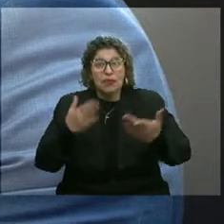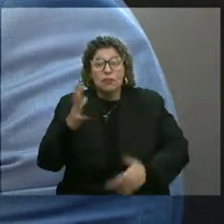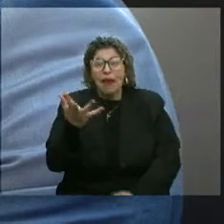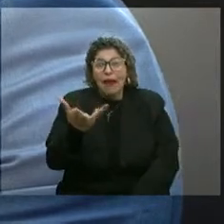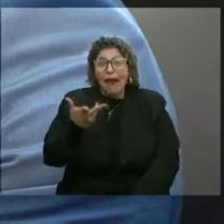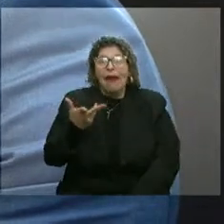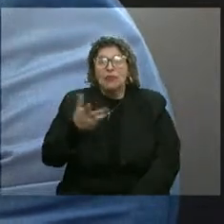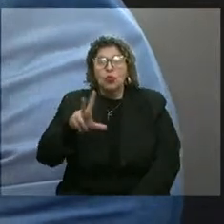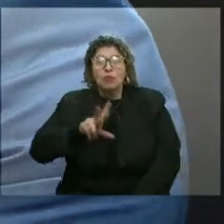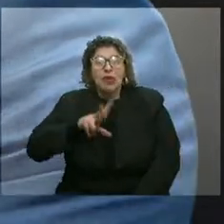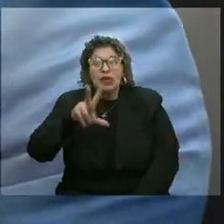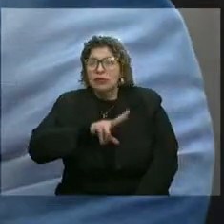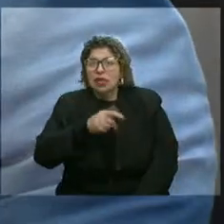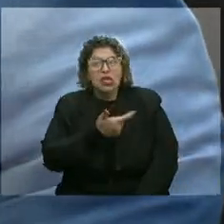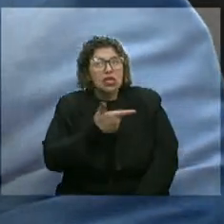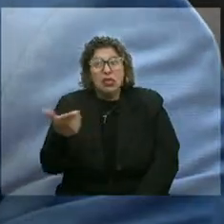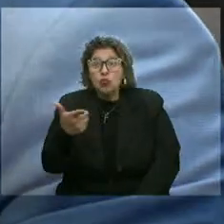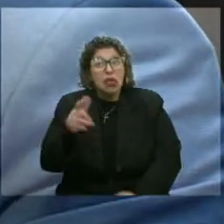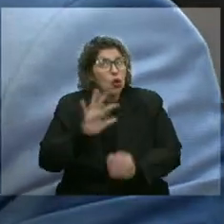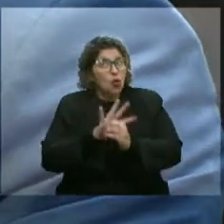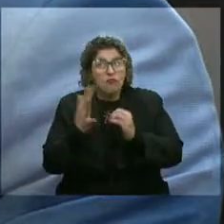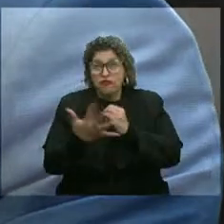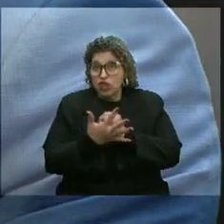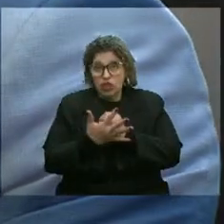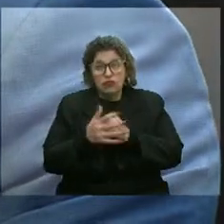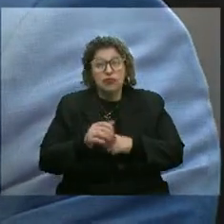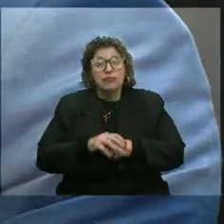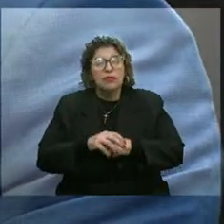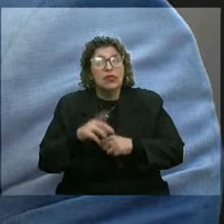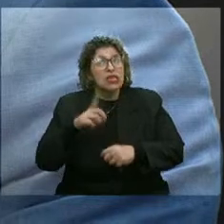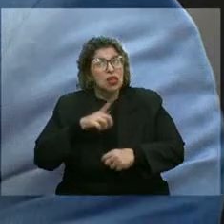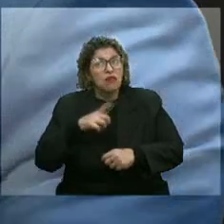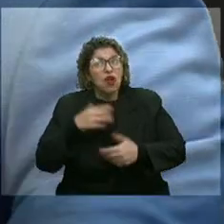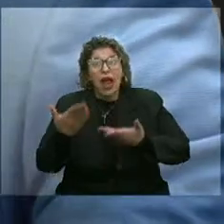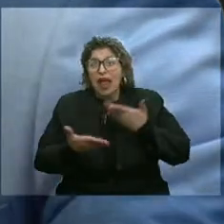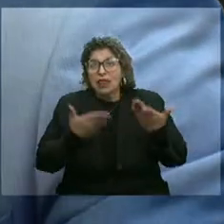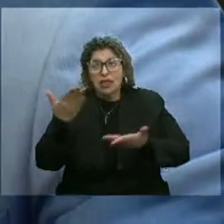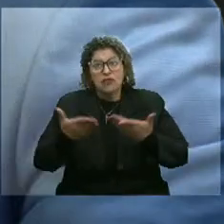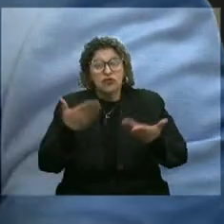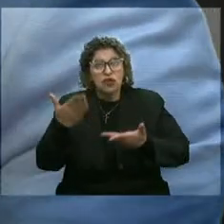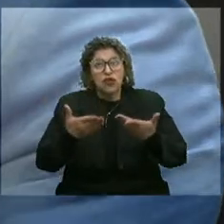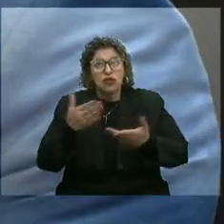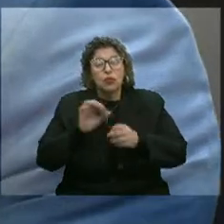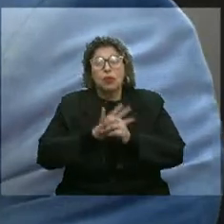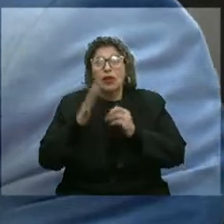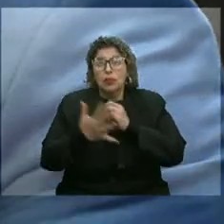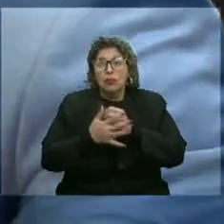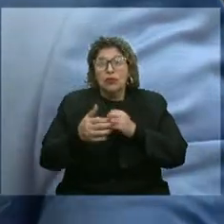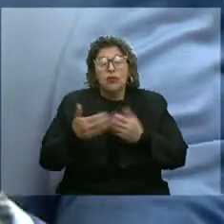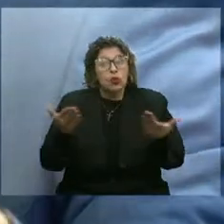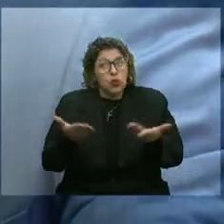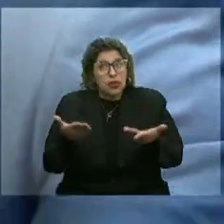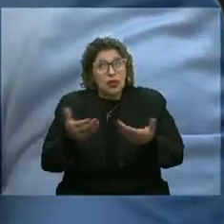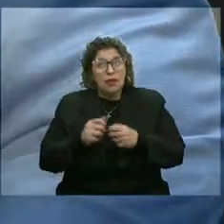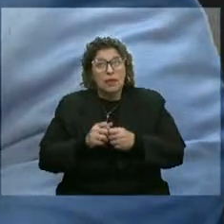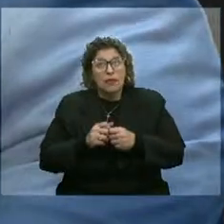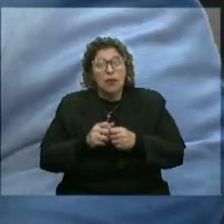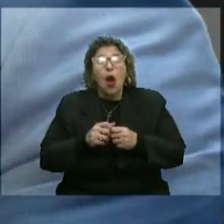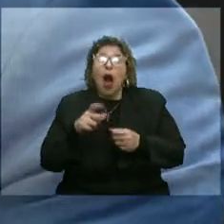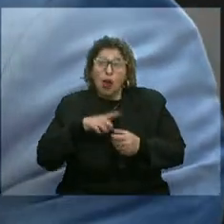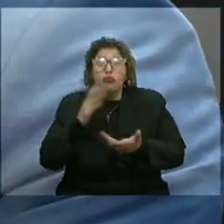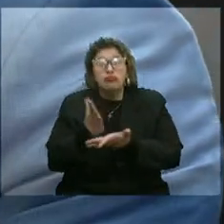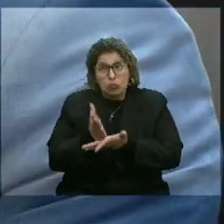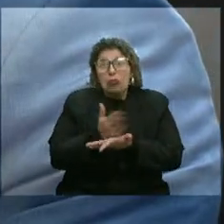rápido daqueles pacientes não COVID que eventualmente não foram atendidos em virtude da pandemia durante o último período ou foram